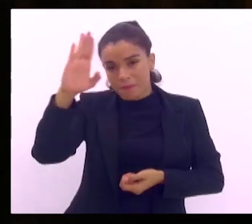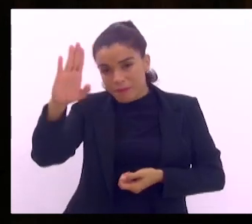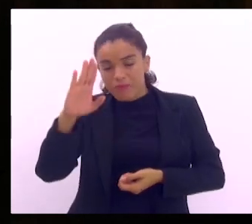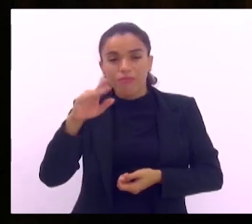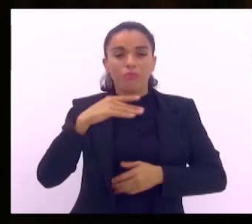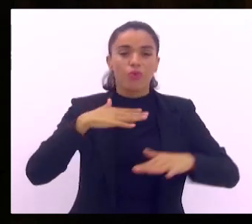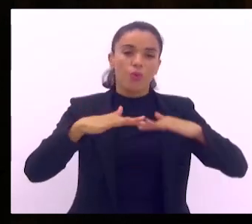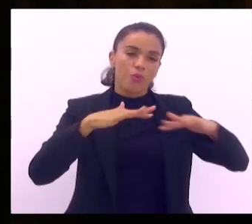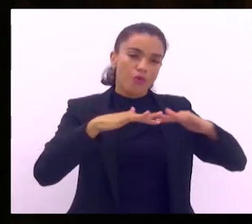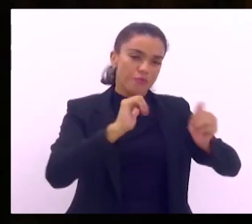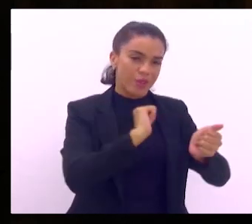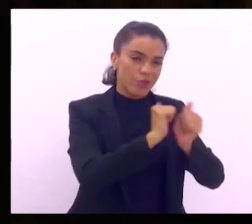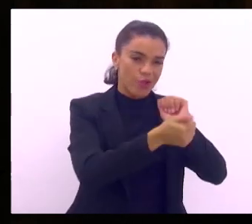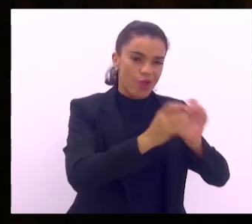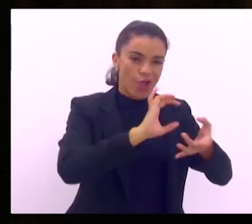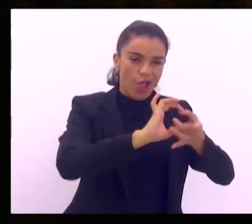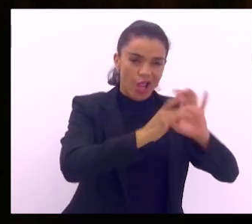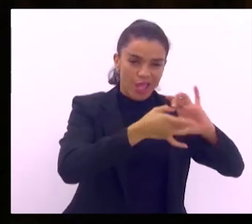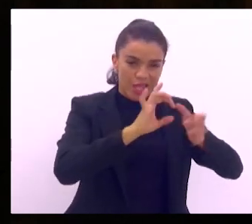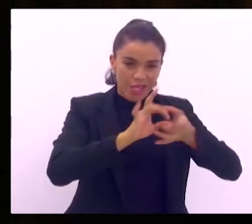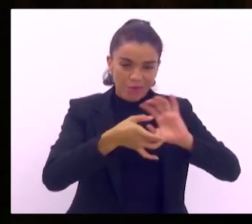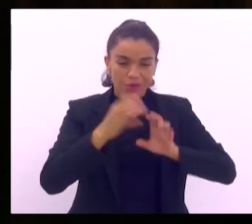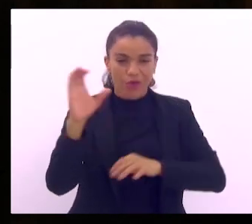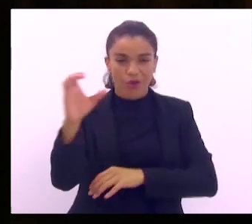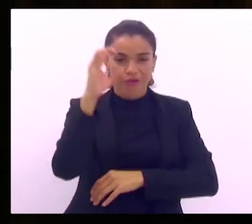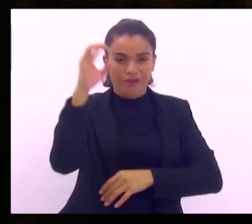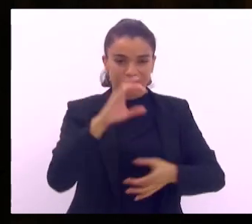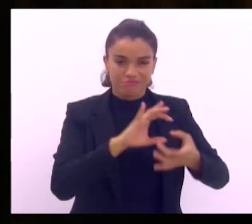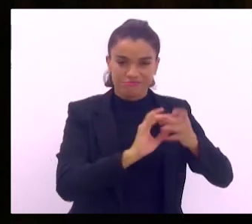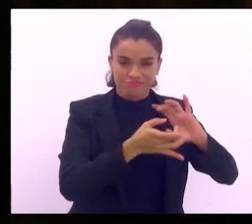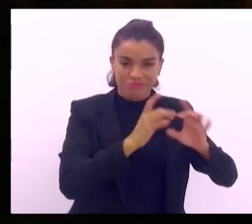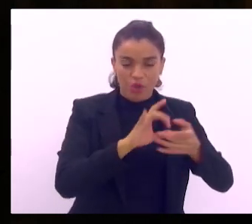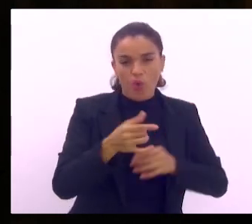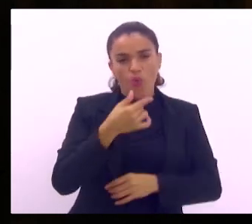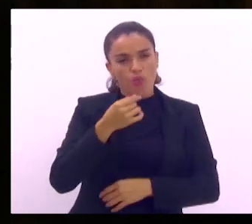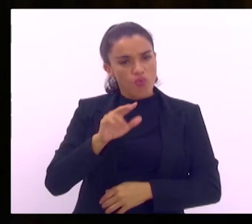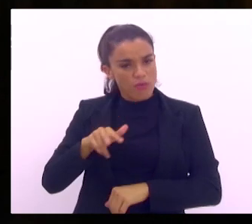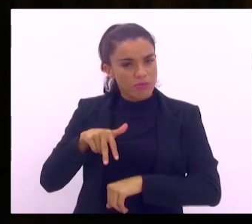no movimento olímpico, entre as confederações olímpicas, é que é um homem de palavra, um homem que